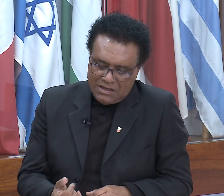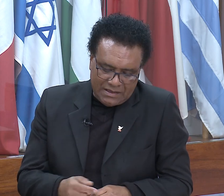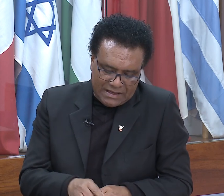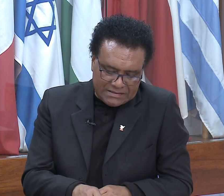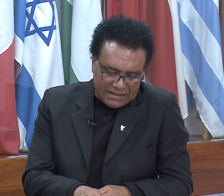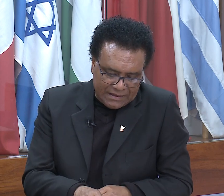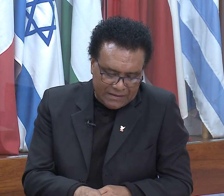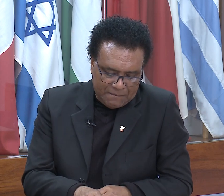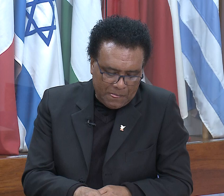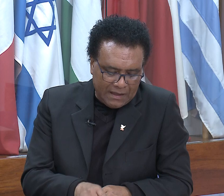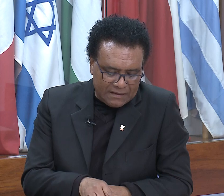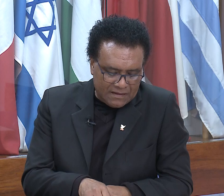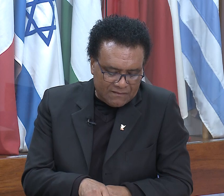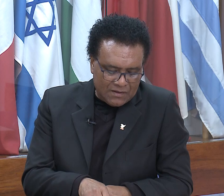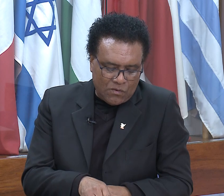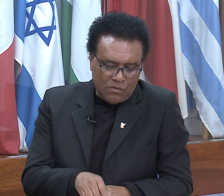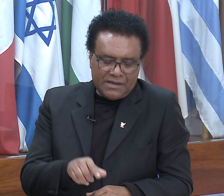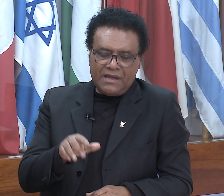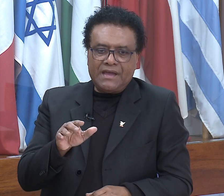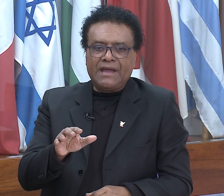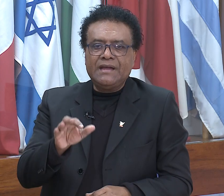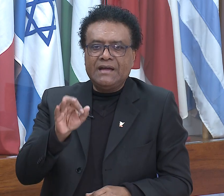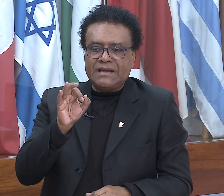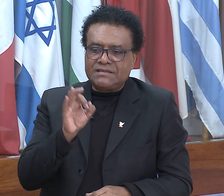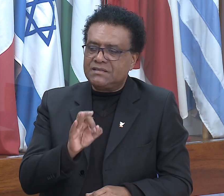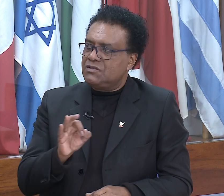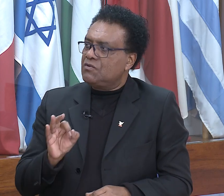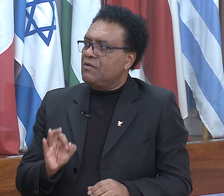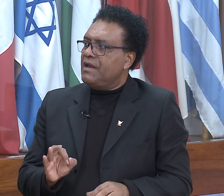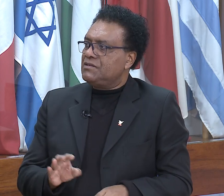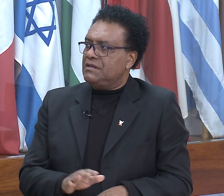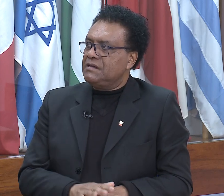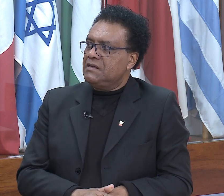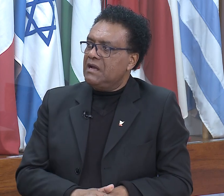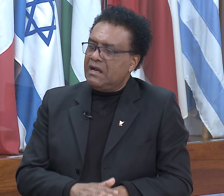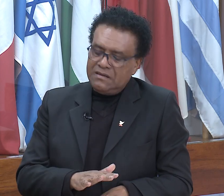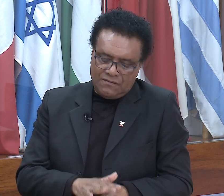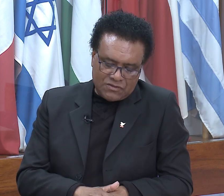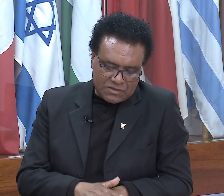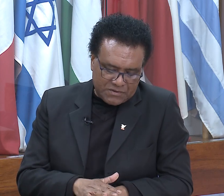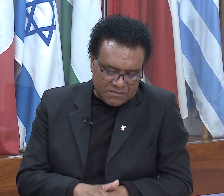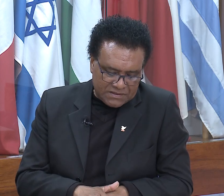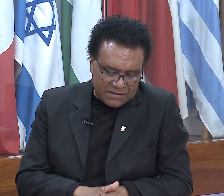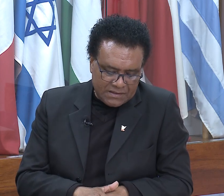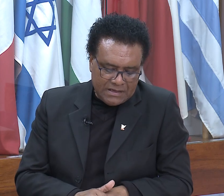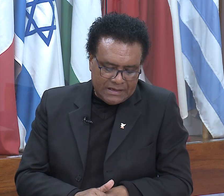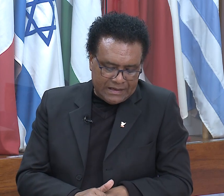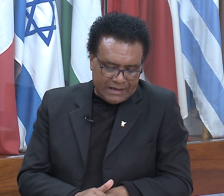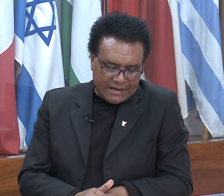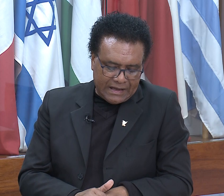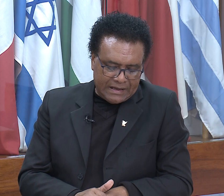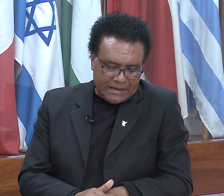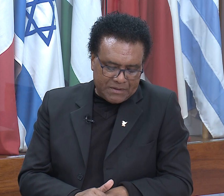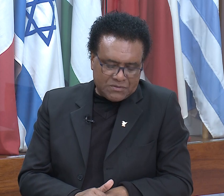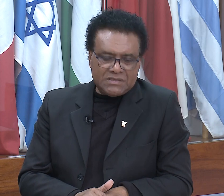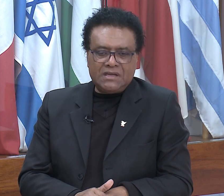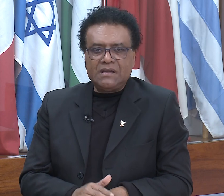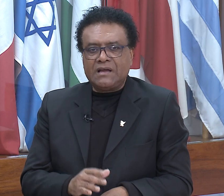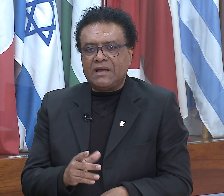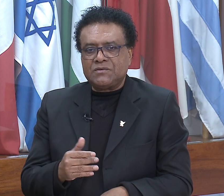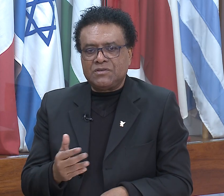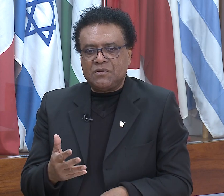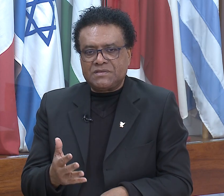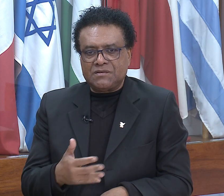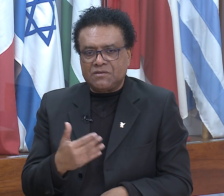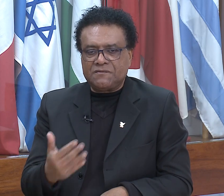que é parte e essa lei ela tem a ver com quem é racista de qualquer tipo a nível que nós possamos ter pessoas